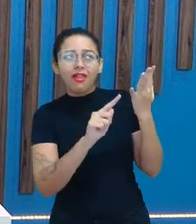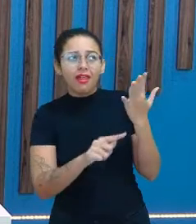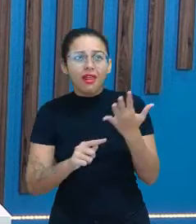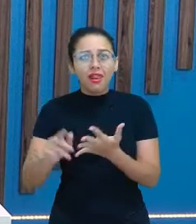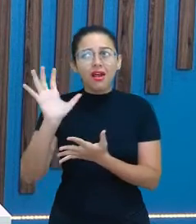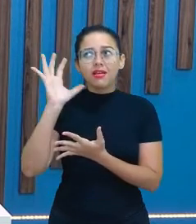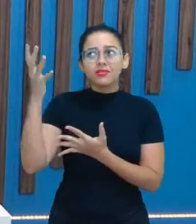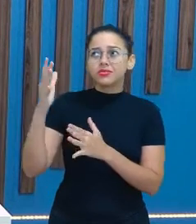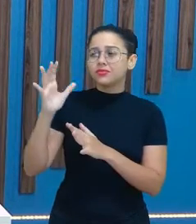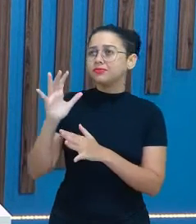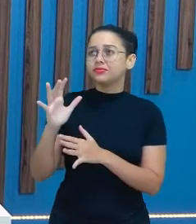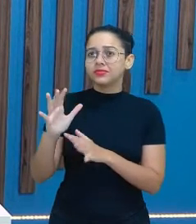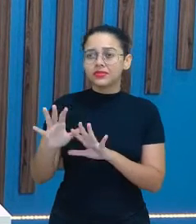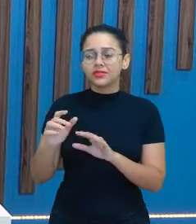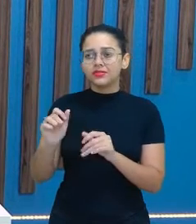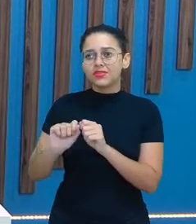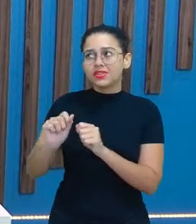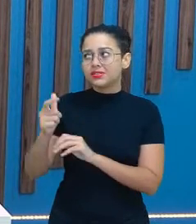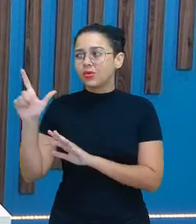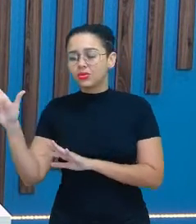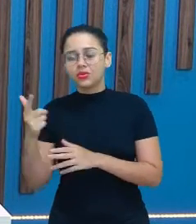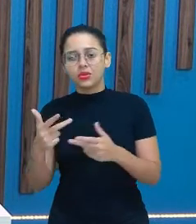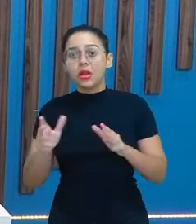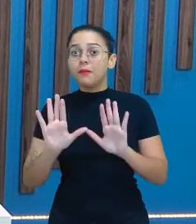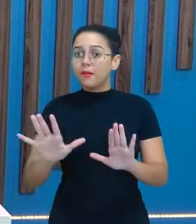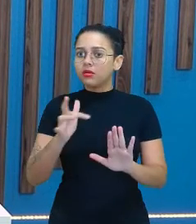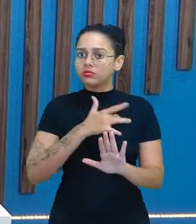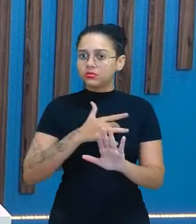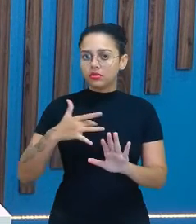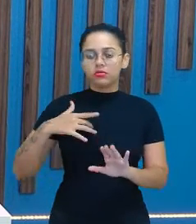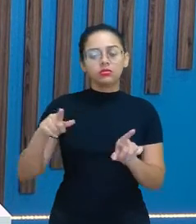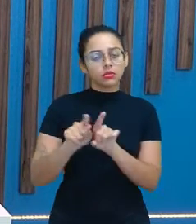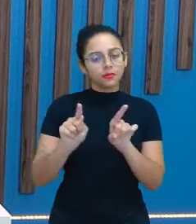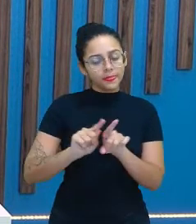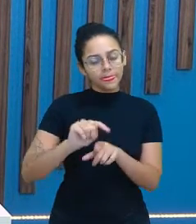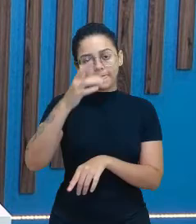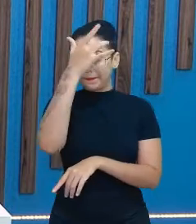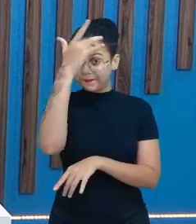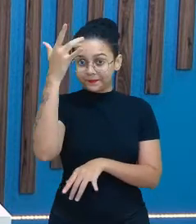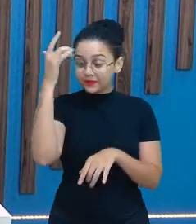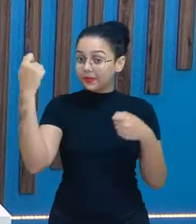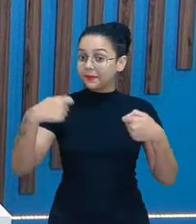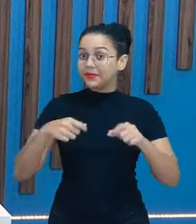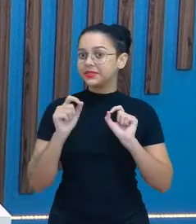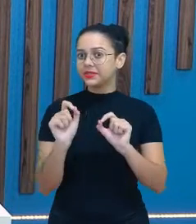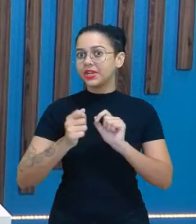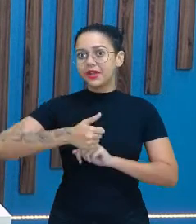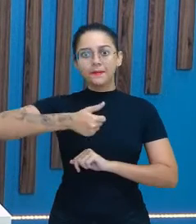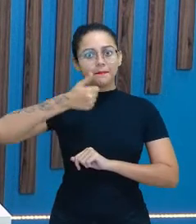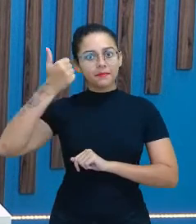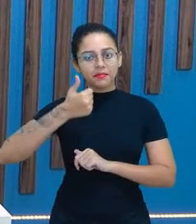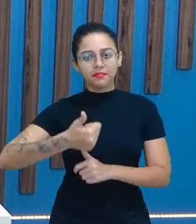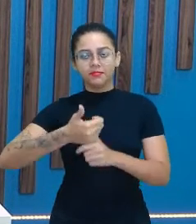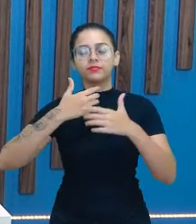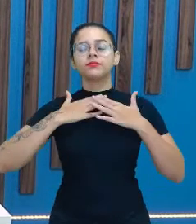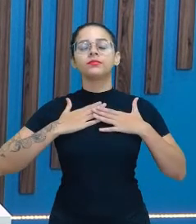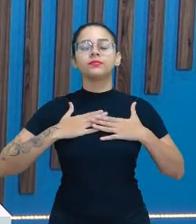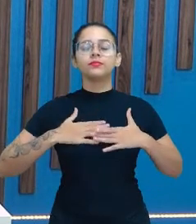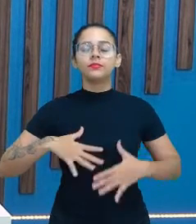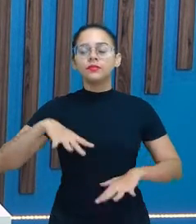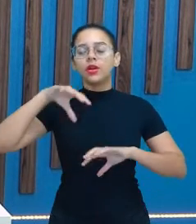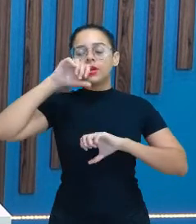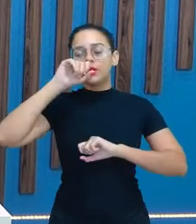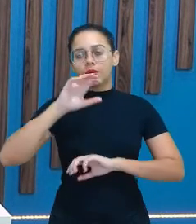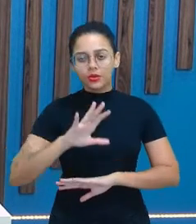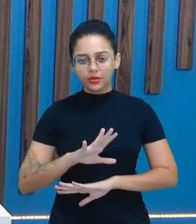mas tem que se lembrar que para nossa saúde para saúde mental a gente primeiro relaxe com